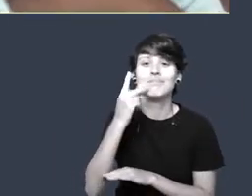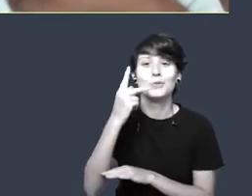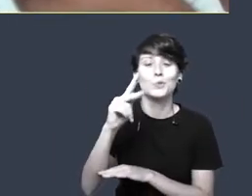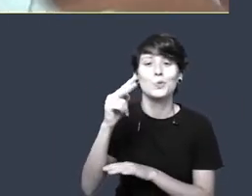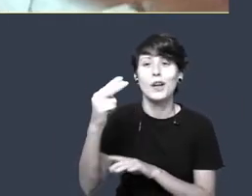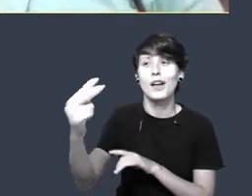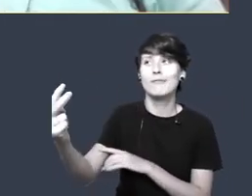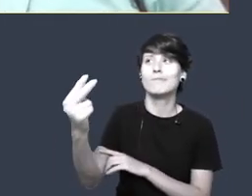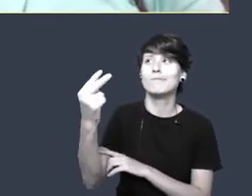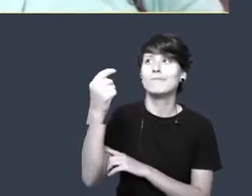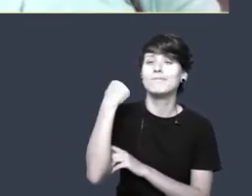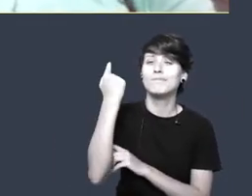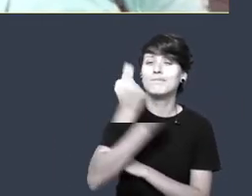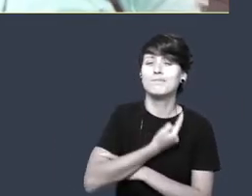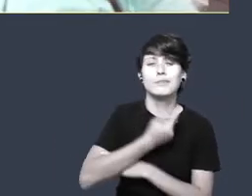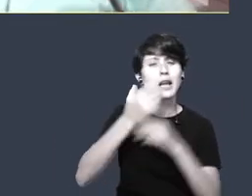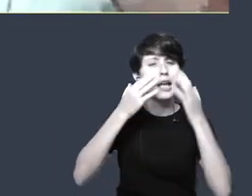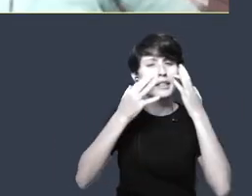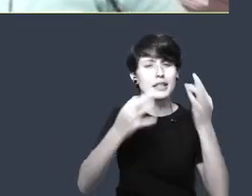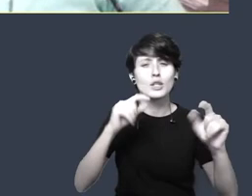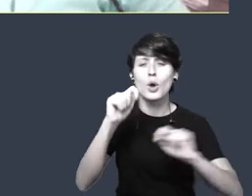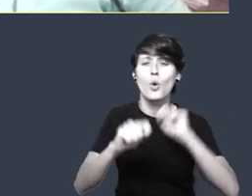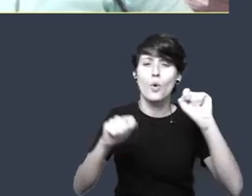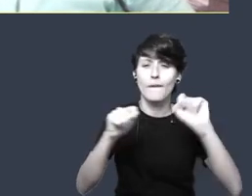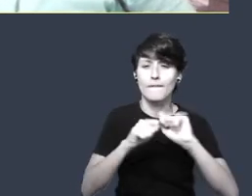trouxe de que a gente tem que prestar atenção no que a gente está